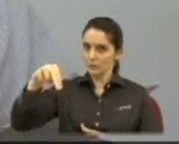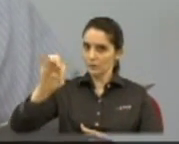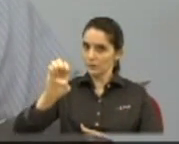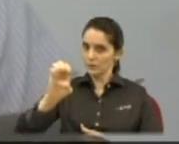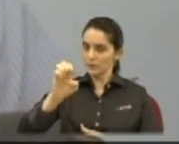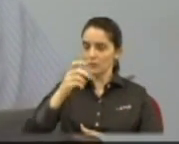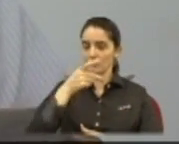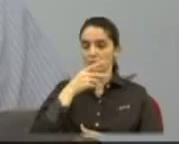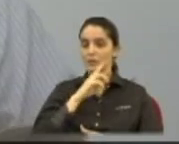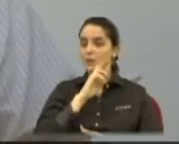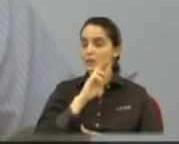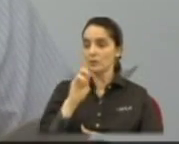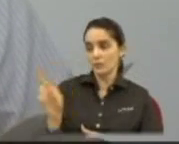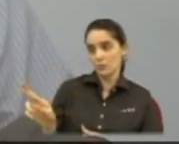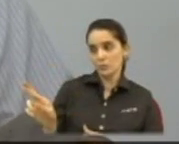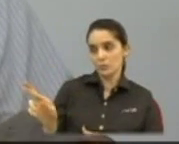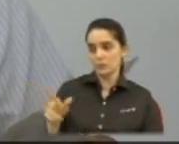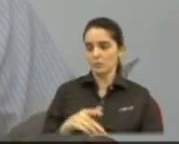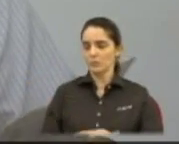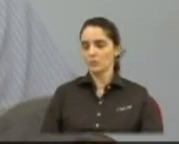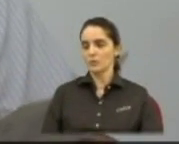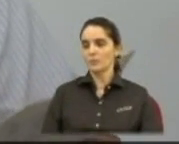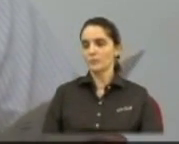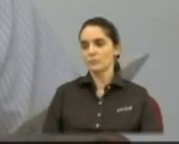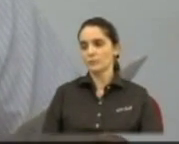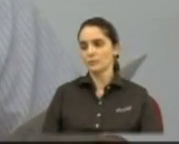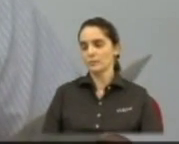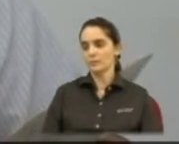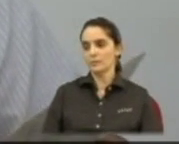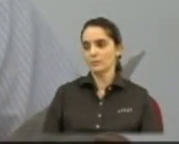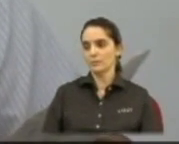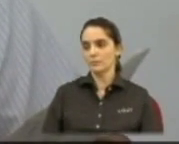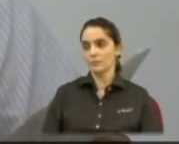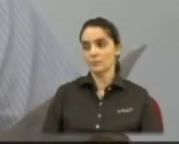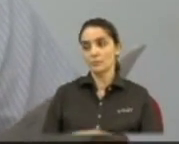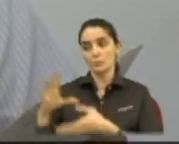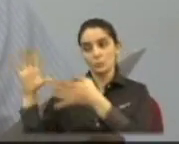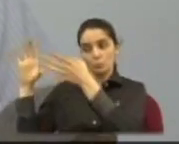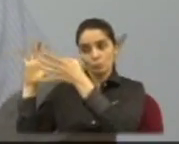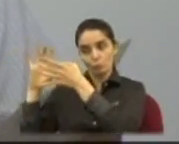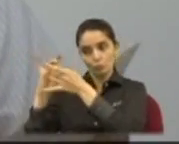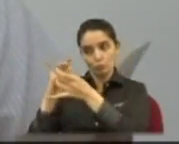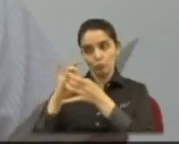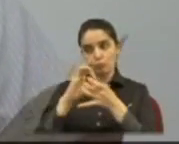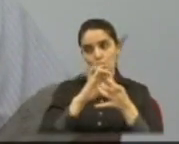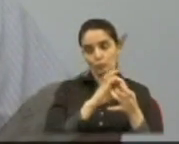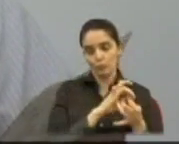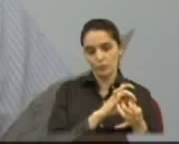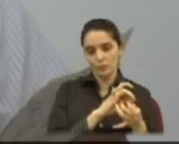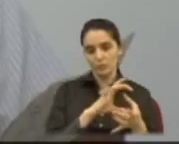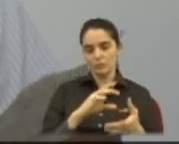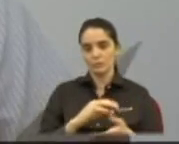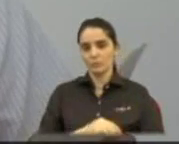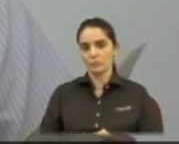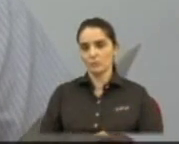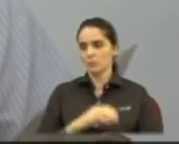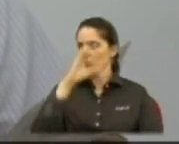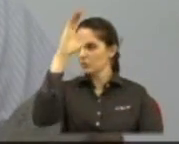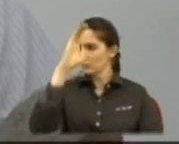seguinte, que ela está respondendo aí ela fala, né,